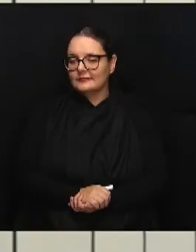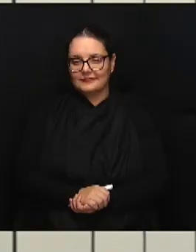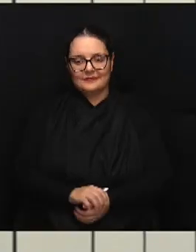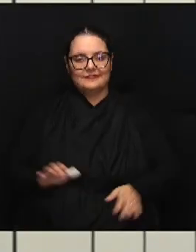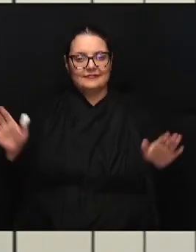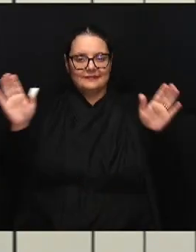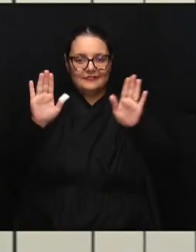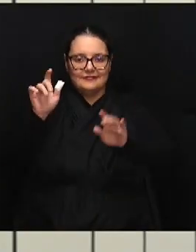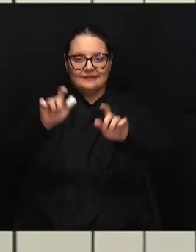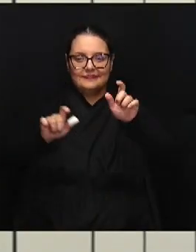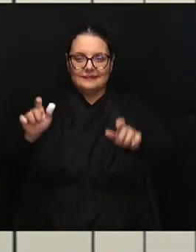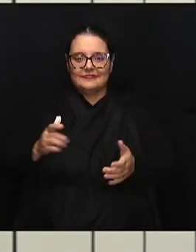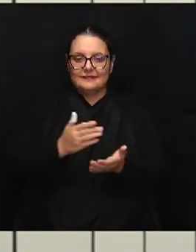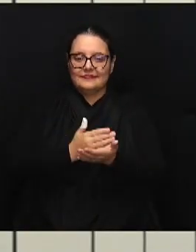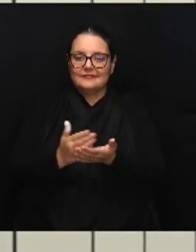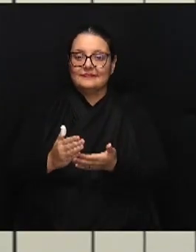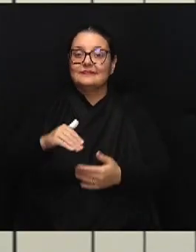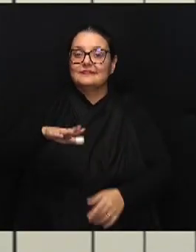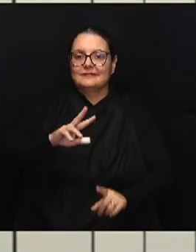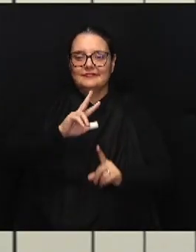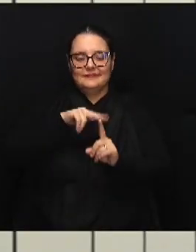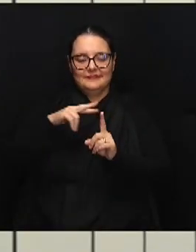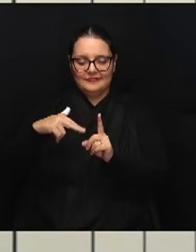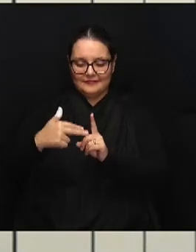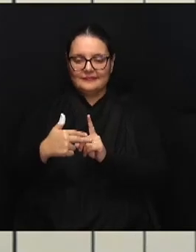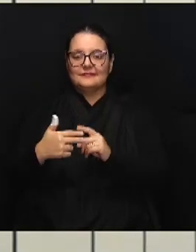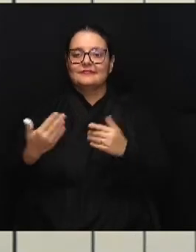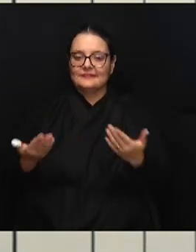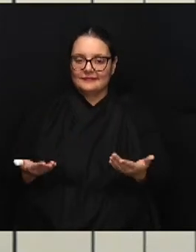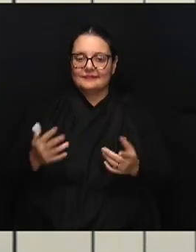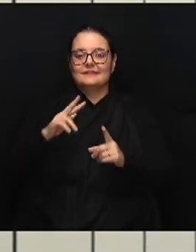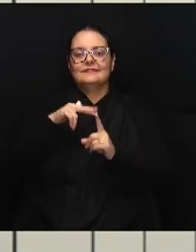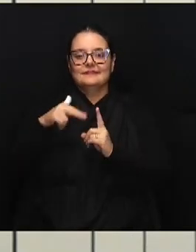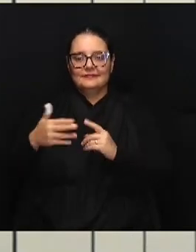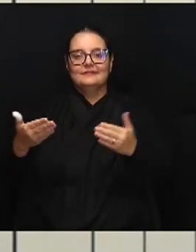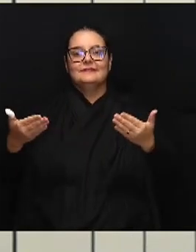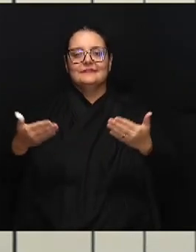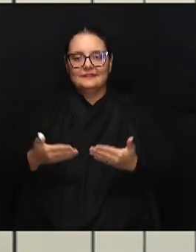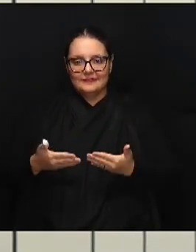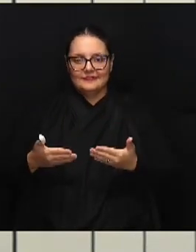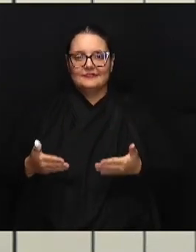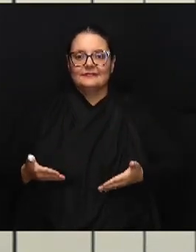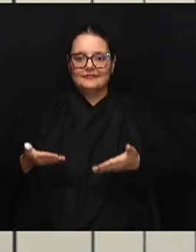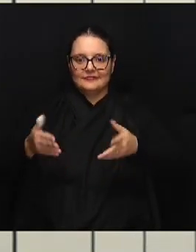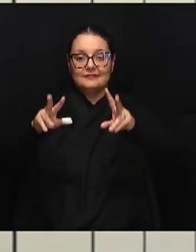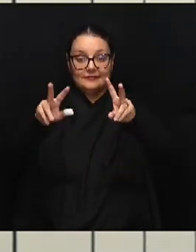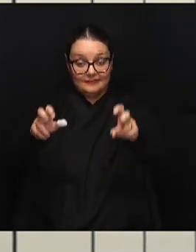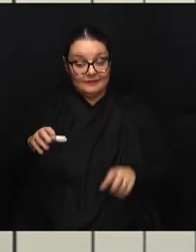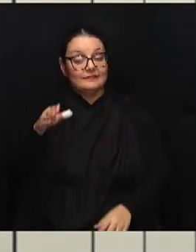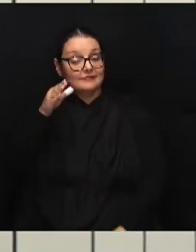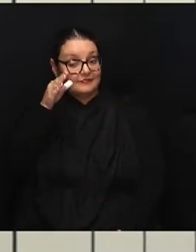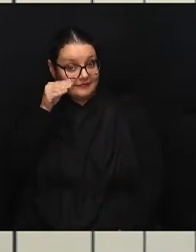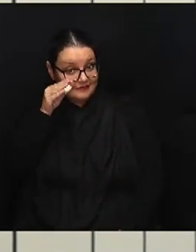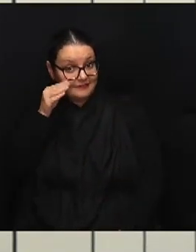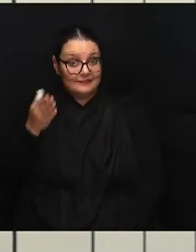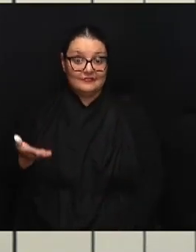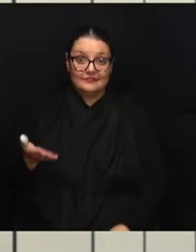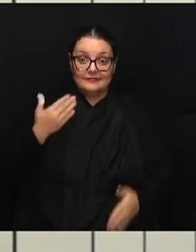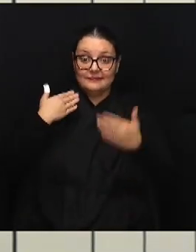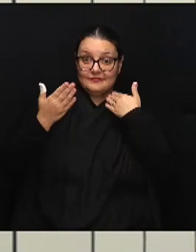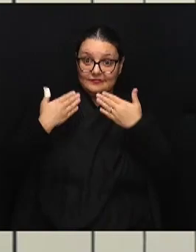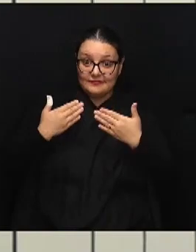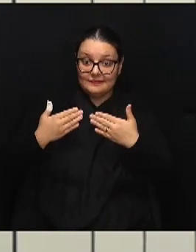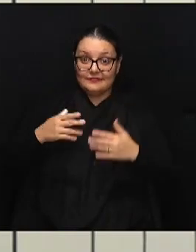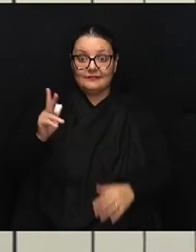Olá, minha gente! Começamos mais um Ponto de Vista e o Ponto de Vista hoje traz um tema no mínimo curioso. Eu vou conversar